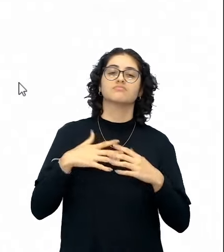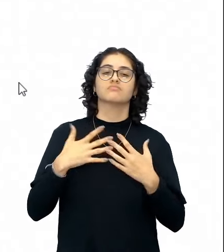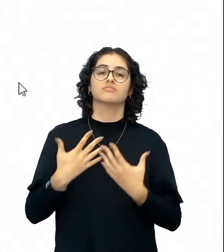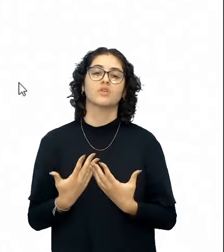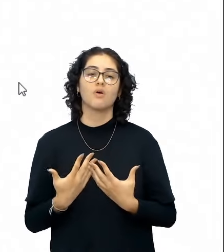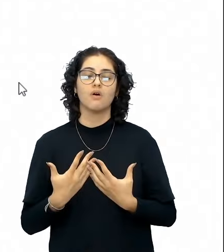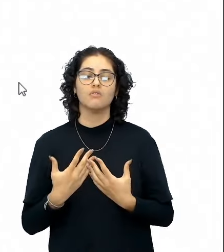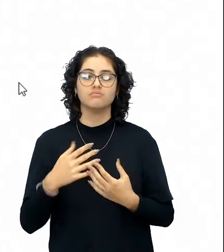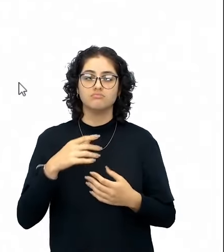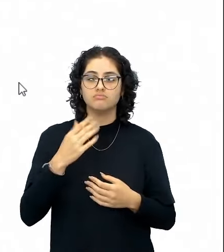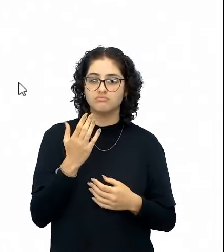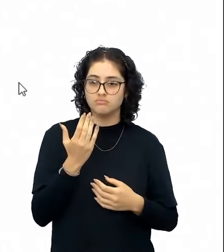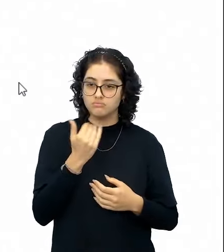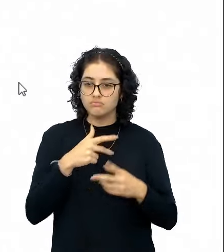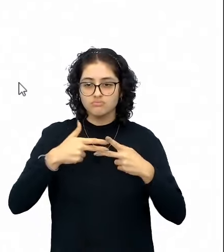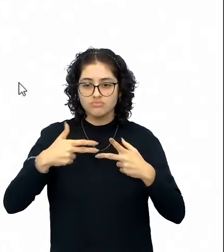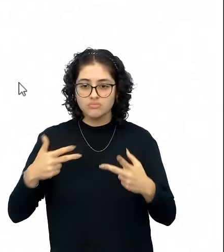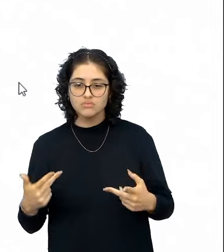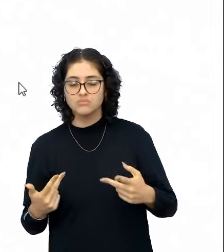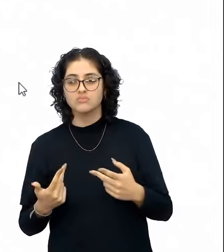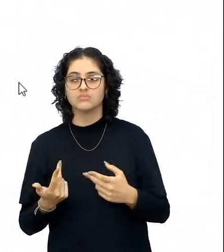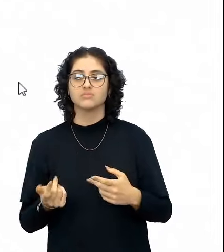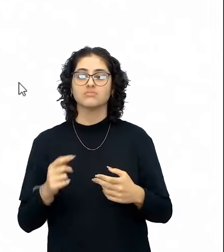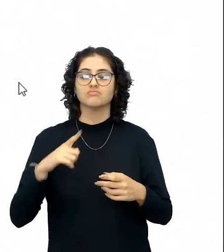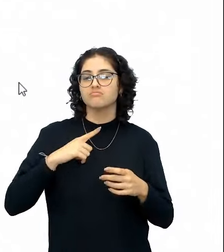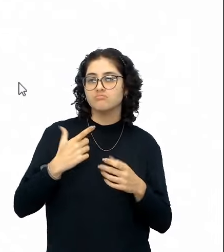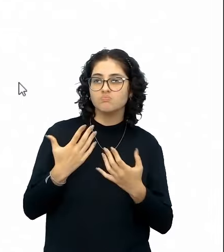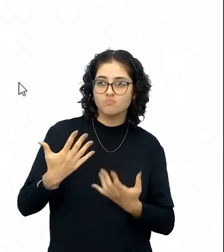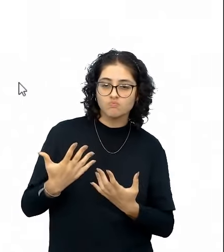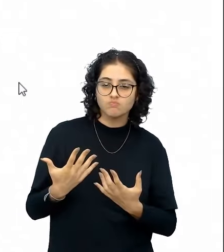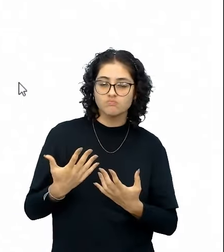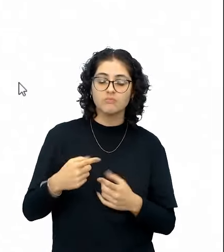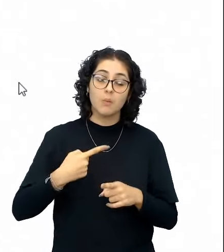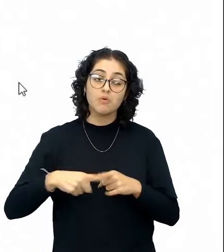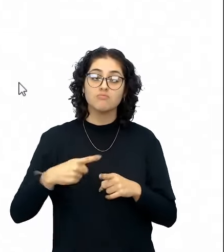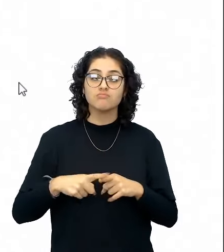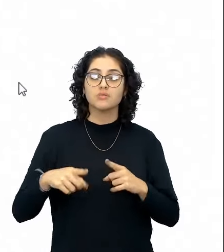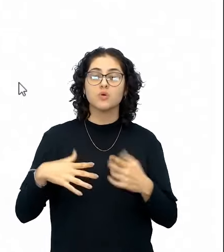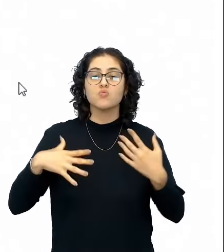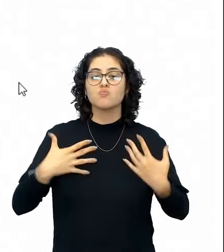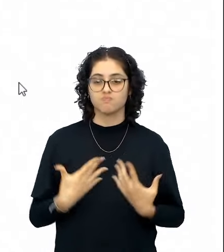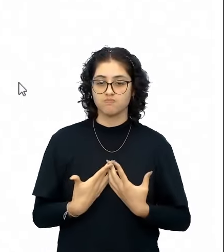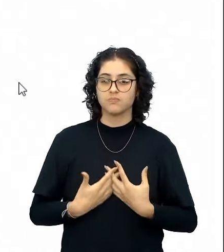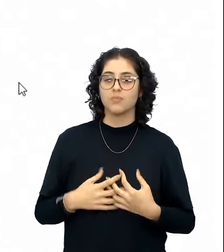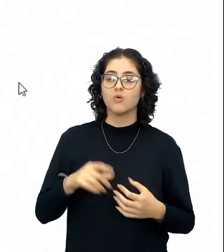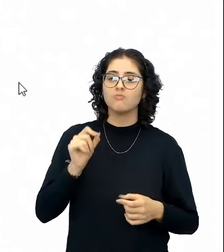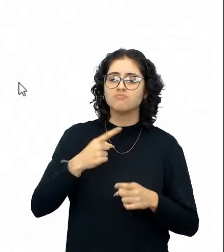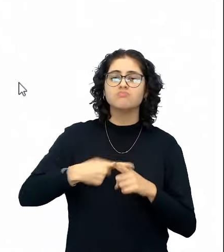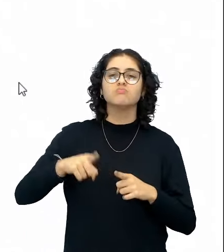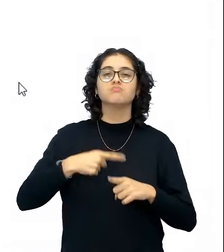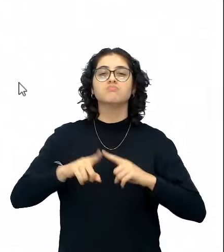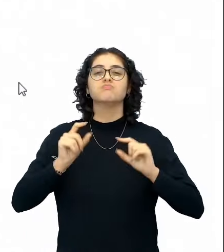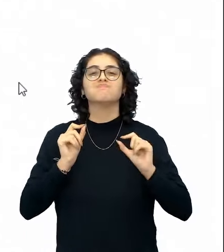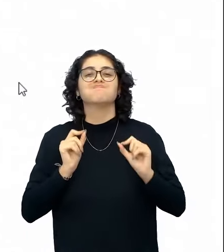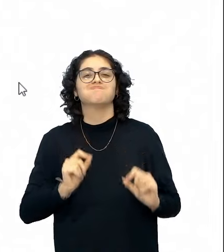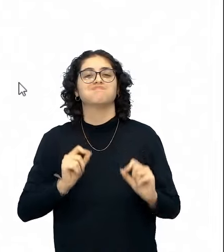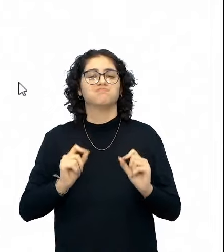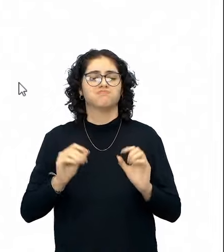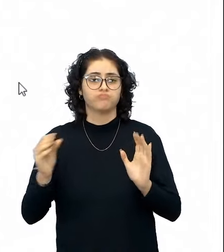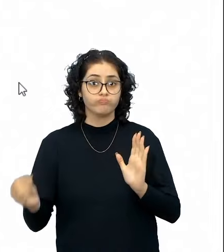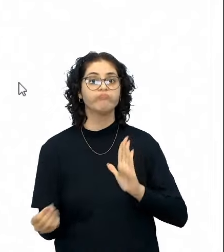fontes de investigação, situação-problema, para saber qual é a situação-problema e definir qual é a situação-problema da qual